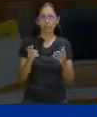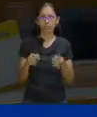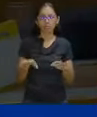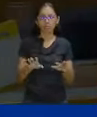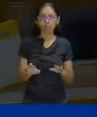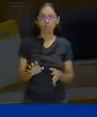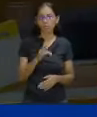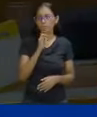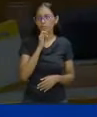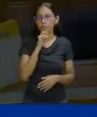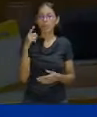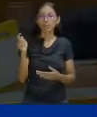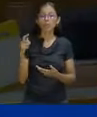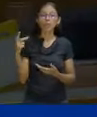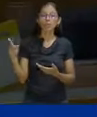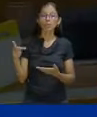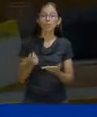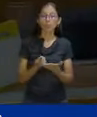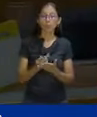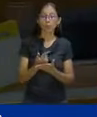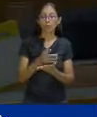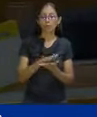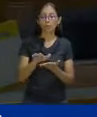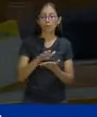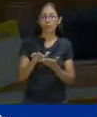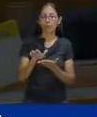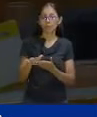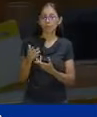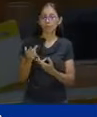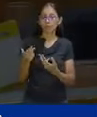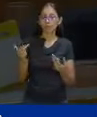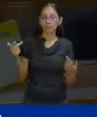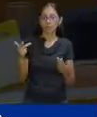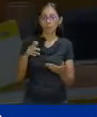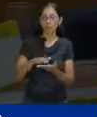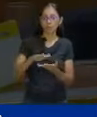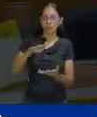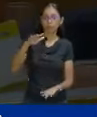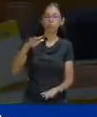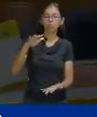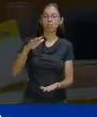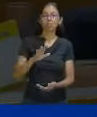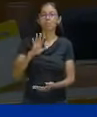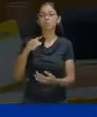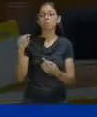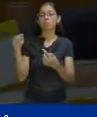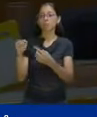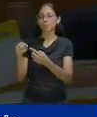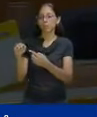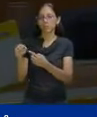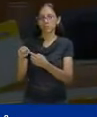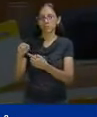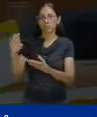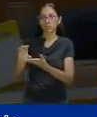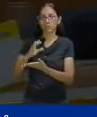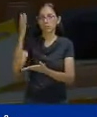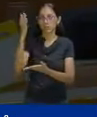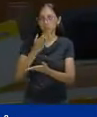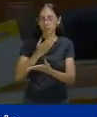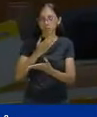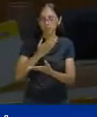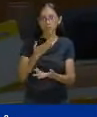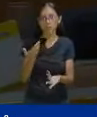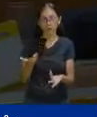quantidade de santinhos que foi comprada corresponde ao valor que foi destinado, tem prestação de conta, tem nota fiscal